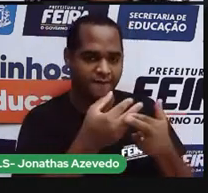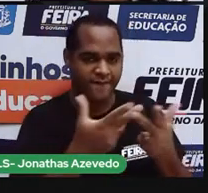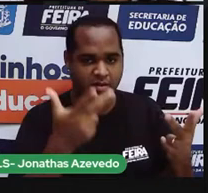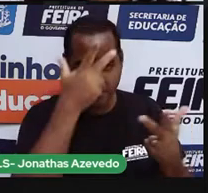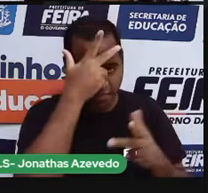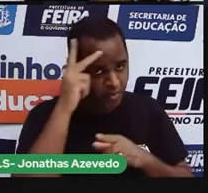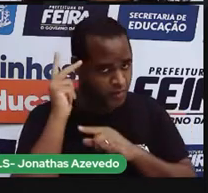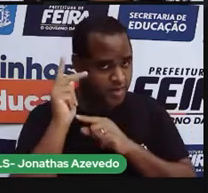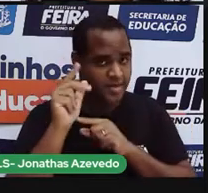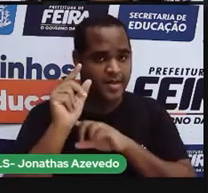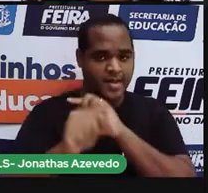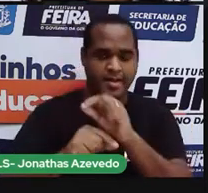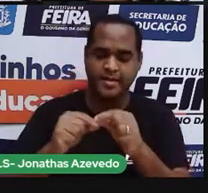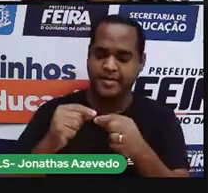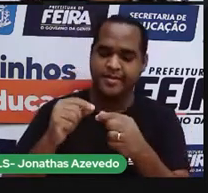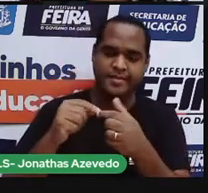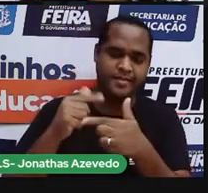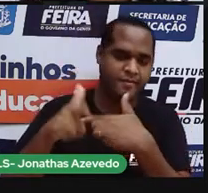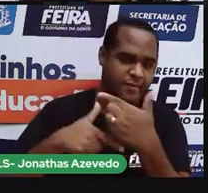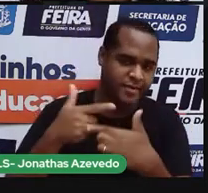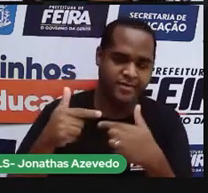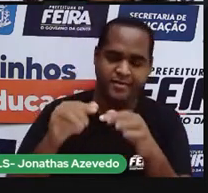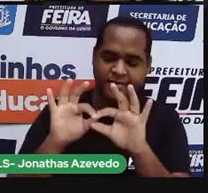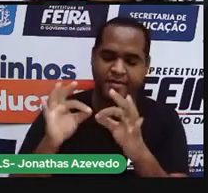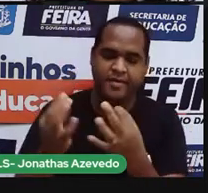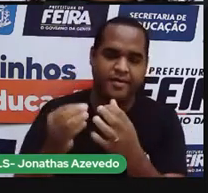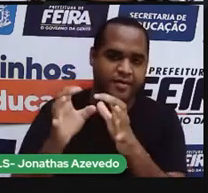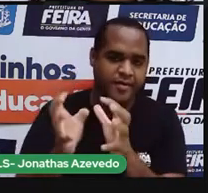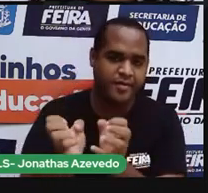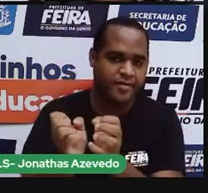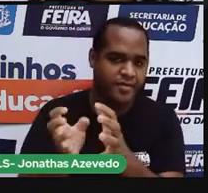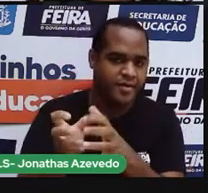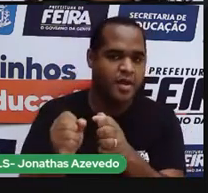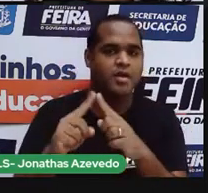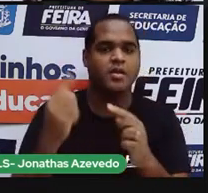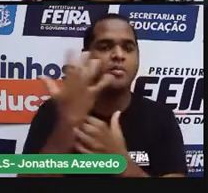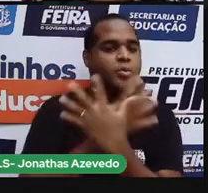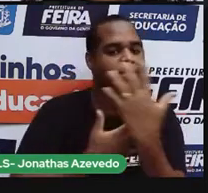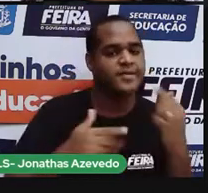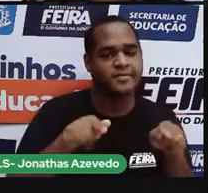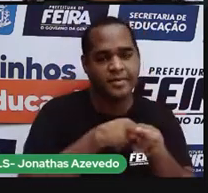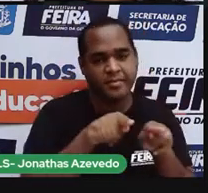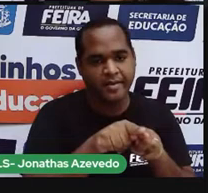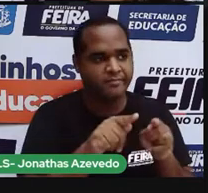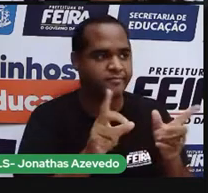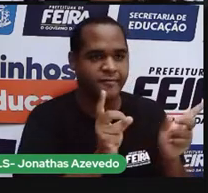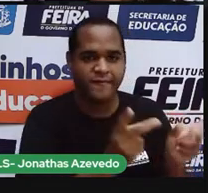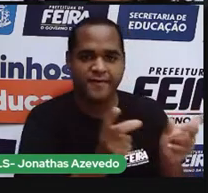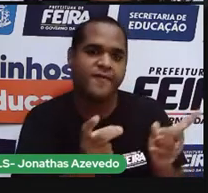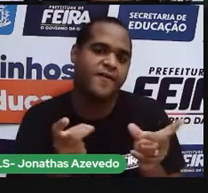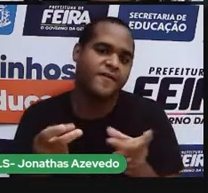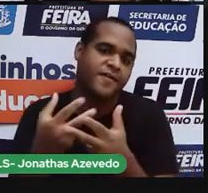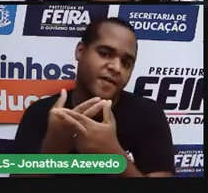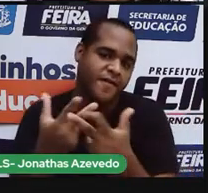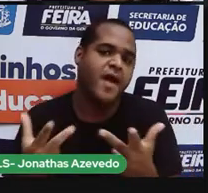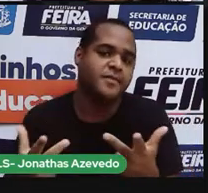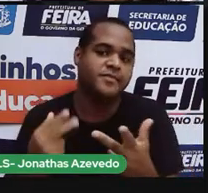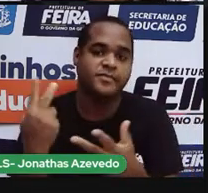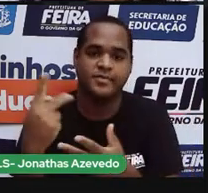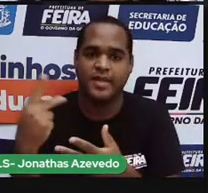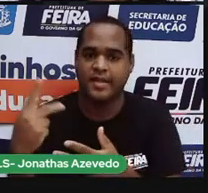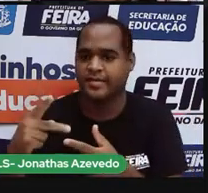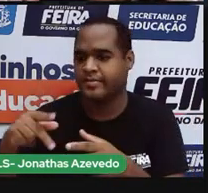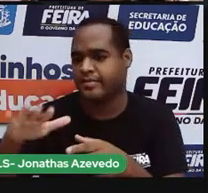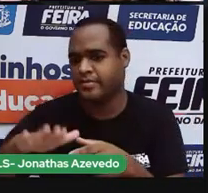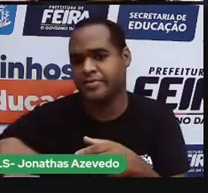populares, artesionato, música e o comédio, mostrando que o sertão é um celeiro